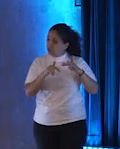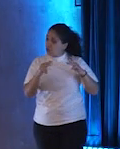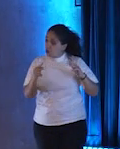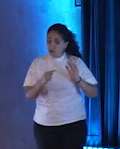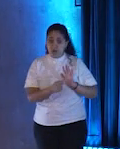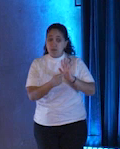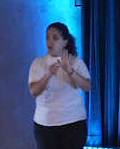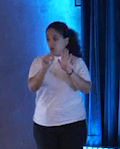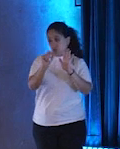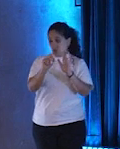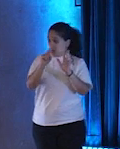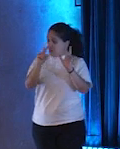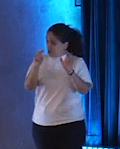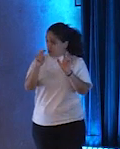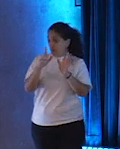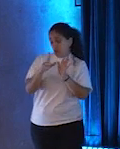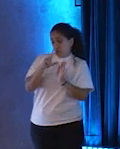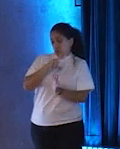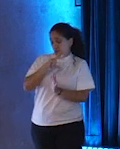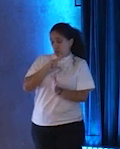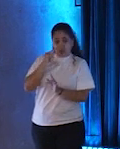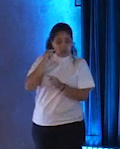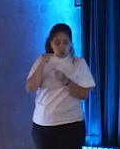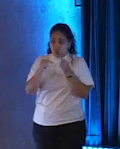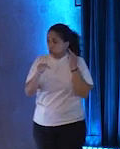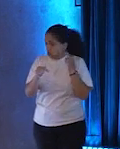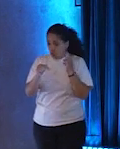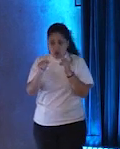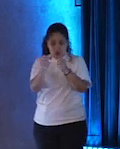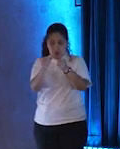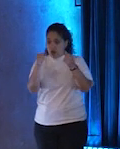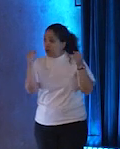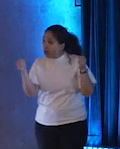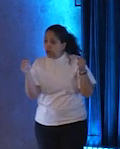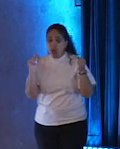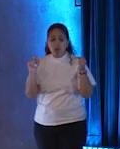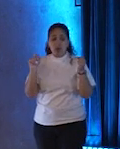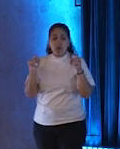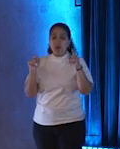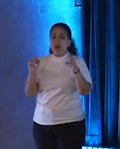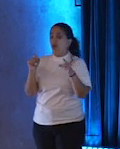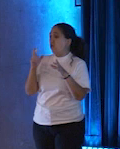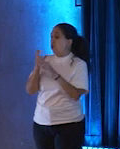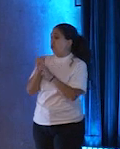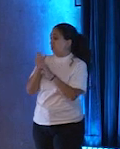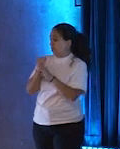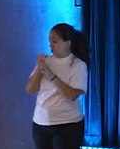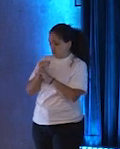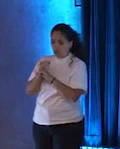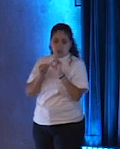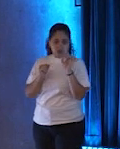privilegia a noção de privacidade e que nada tem a ver com o armário é o contador. Não